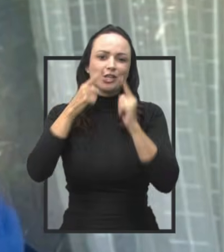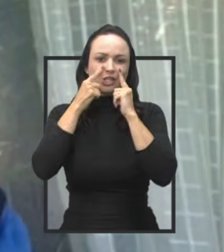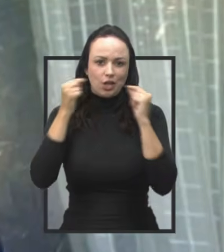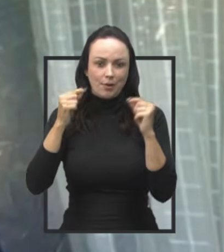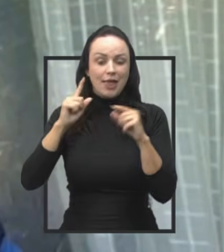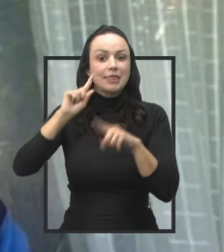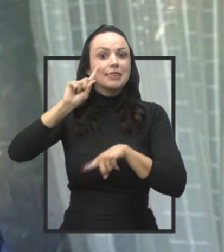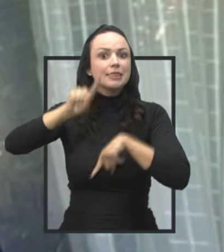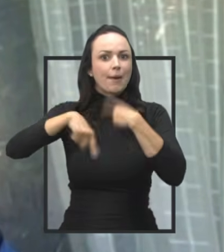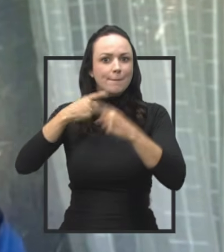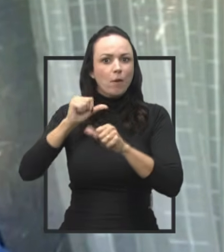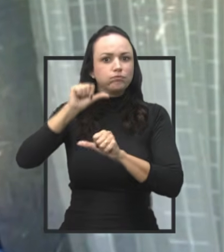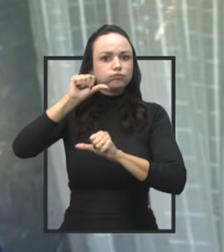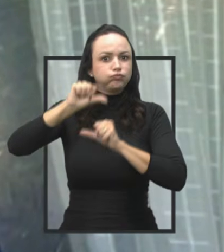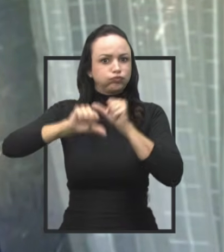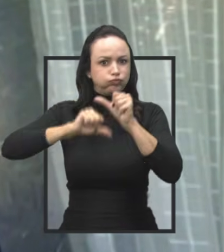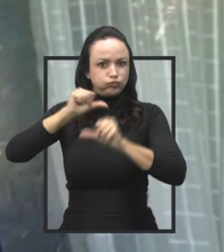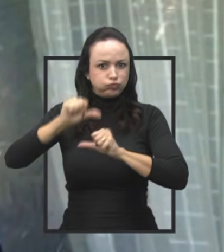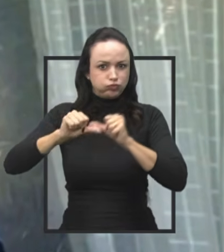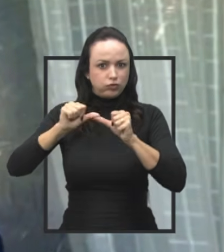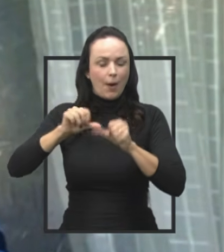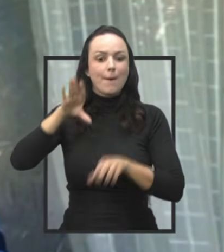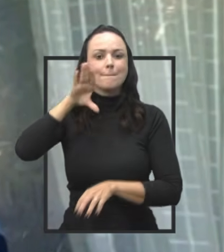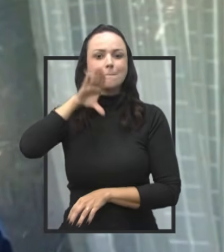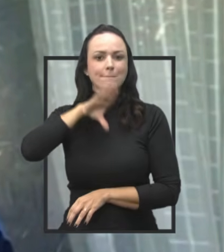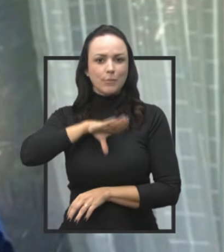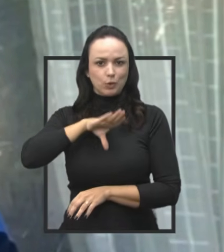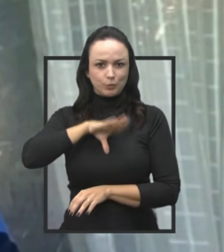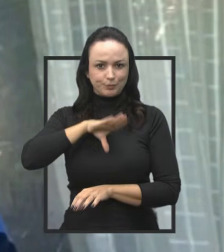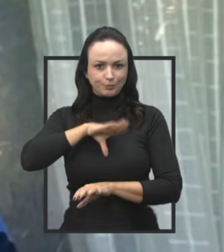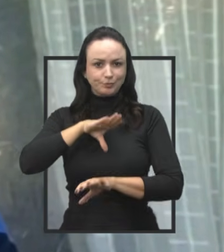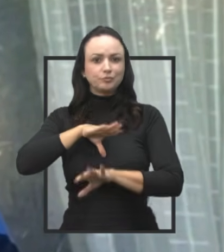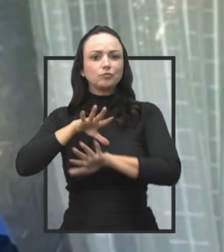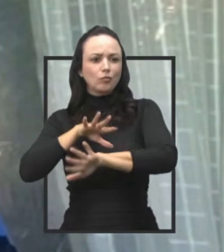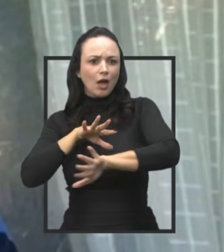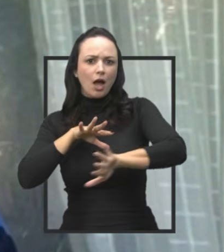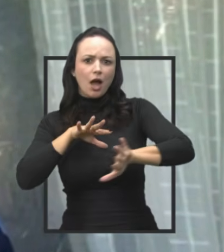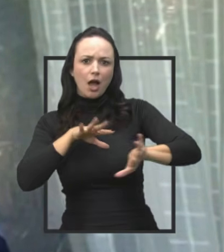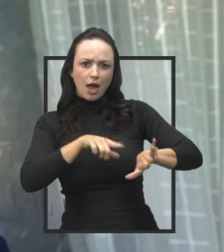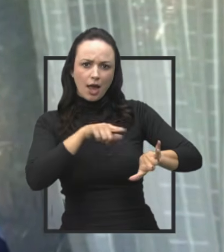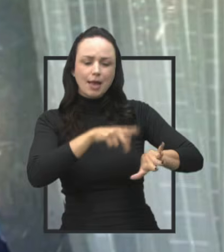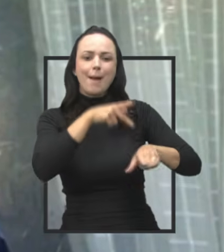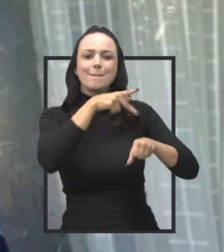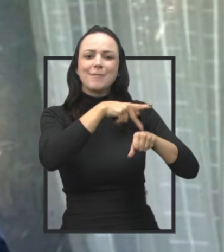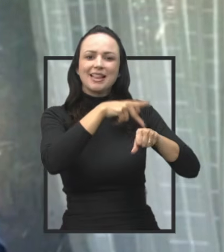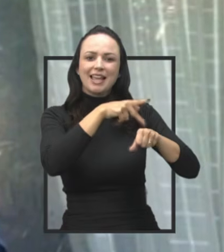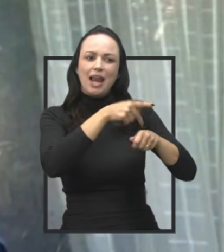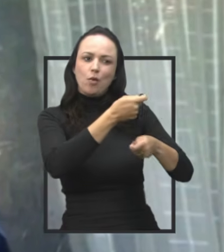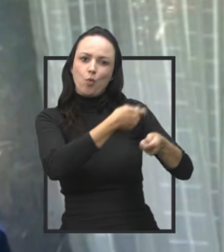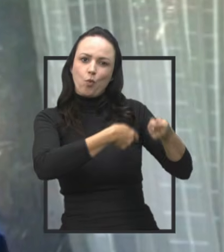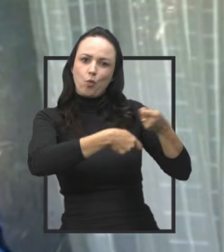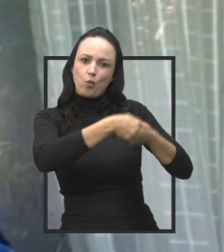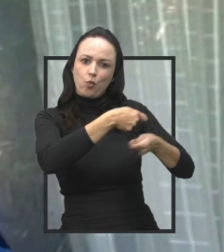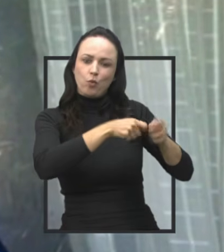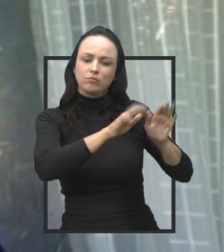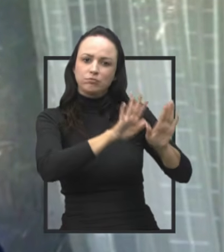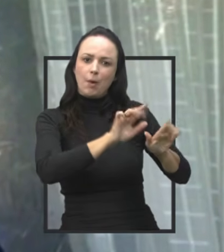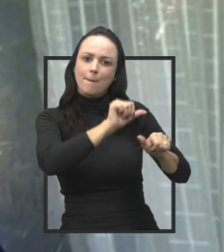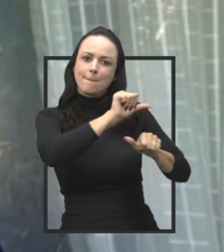Jaú. Gradativamente, Potunduva foi deixando a relação comercial que tinha